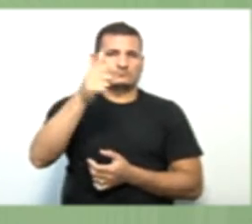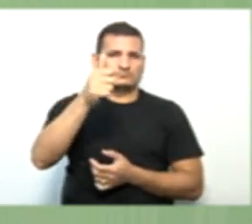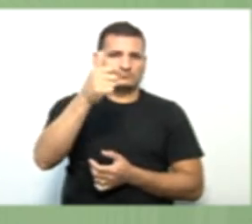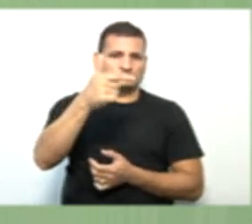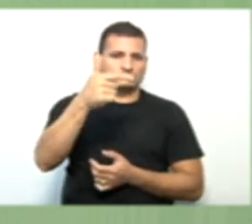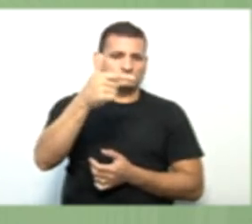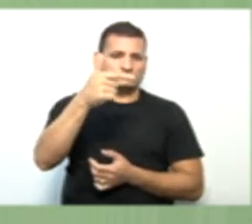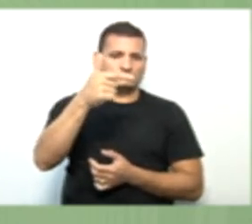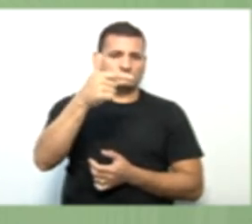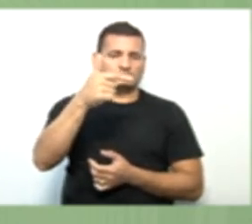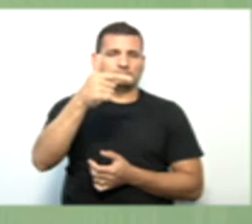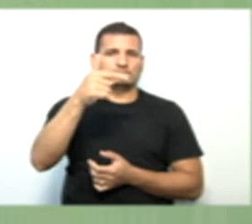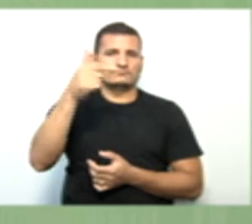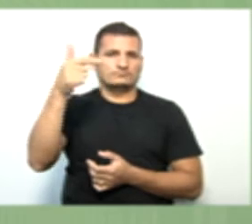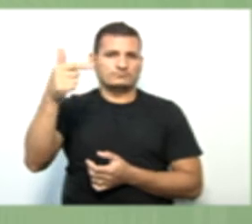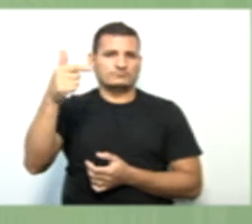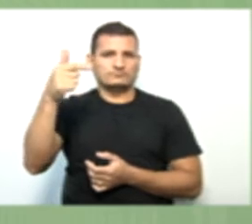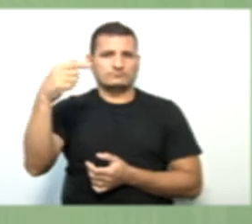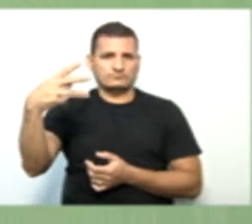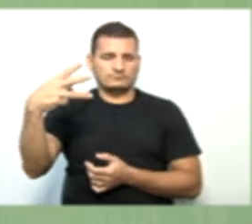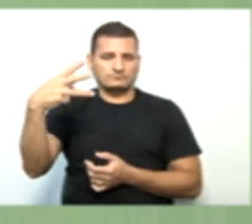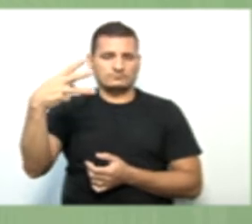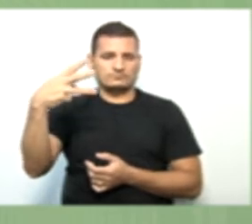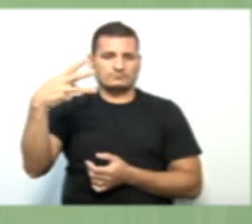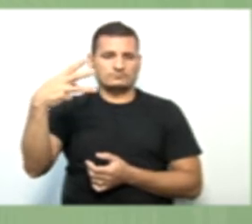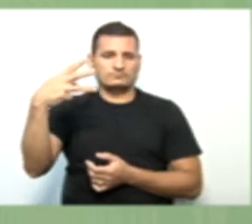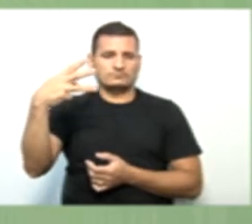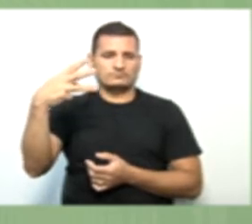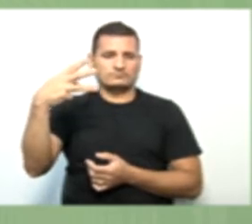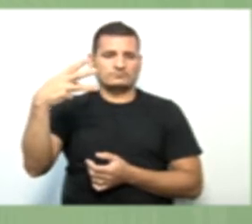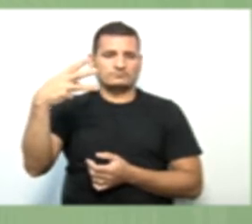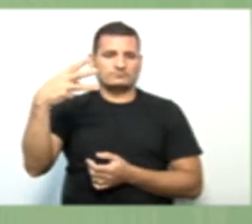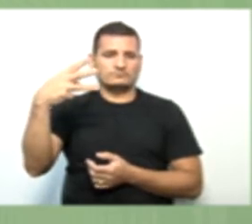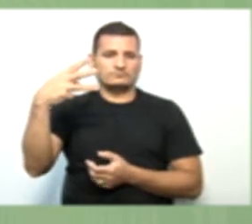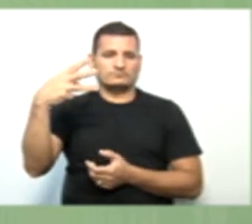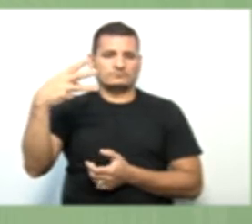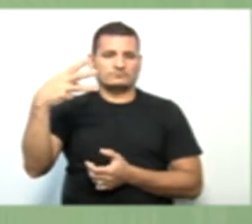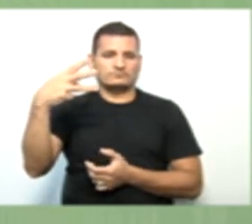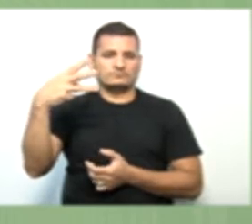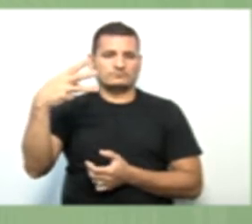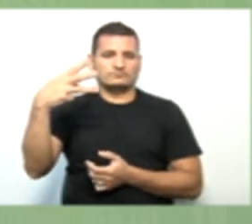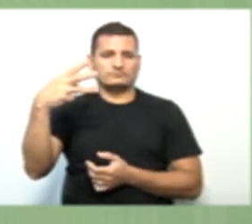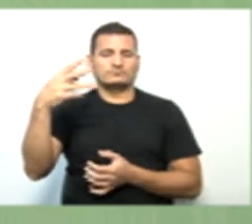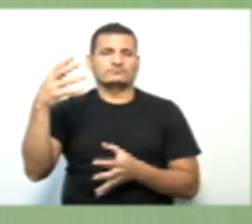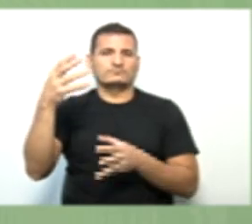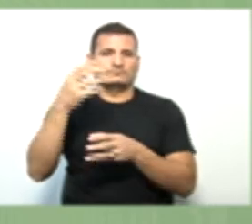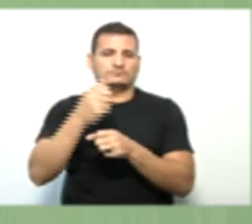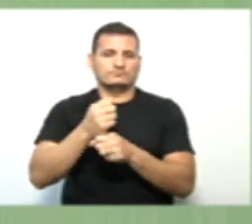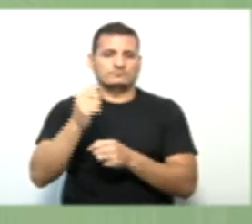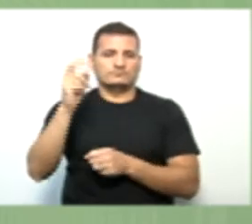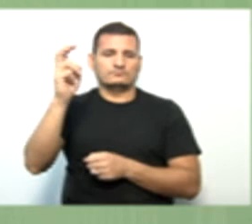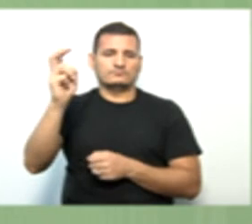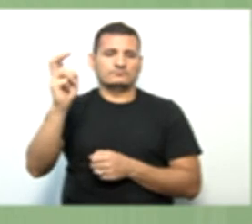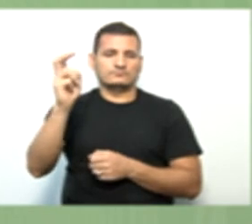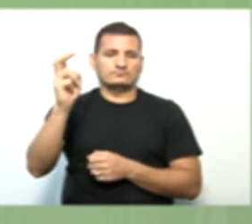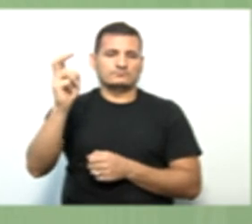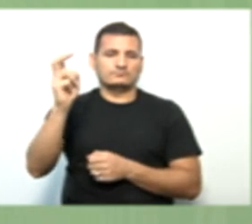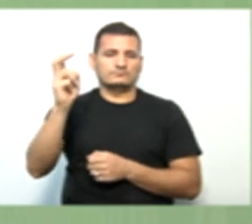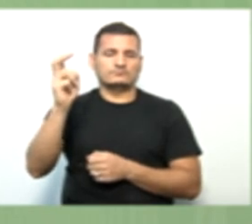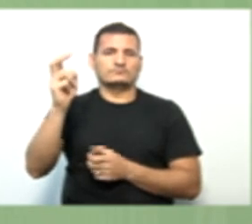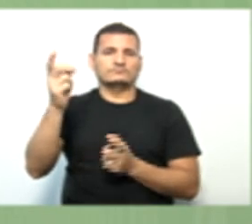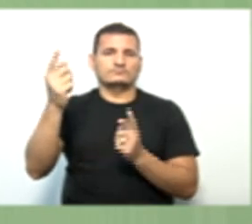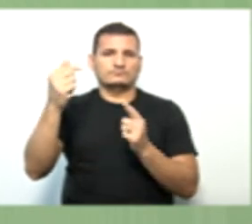2, num2 passa a ter o valor 3. Aí ele soma esses valores, que vai dar 5, e ele